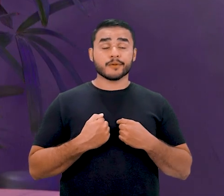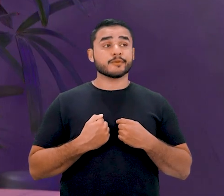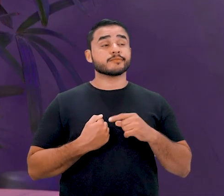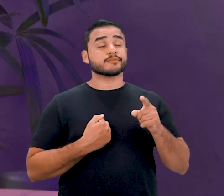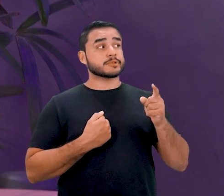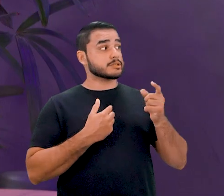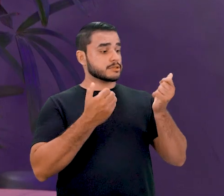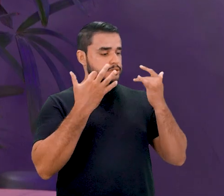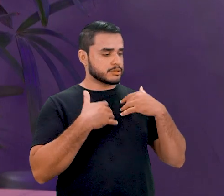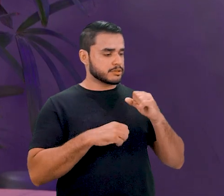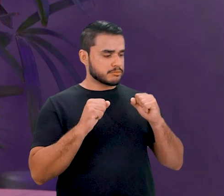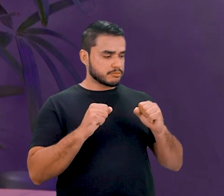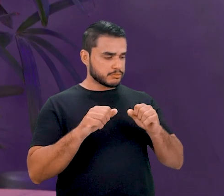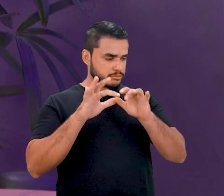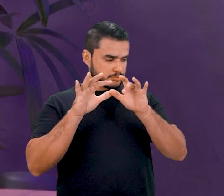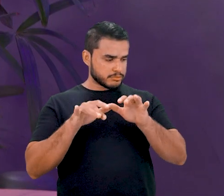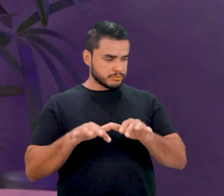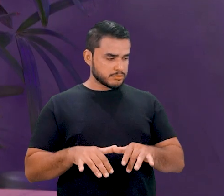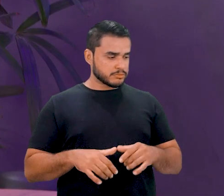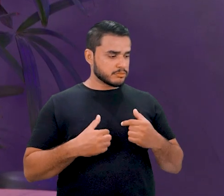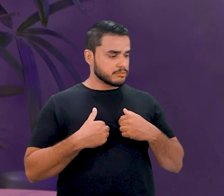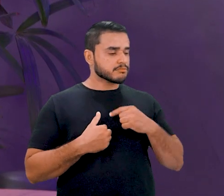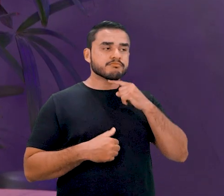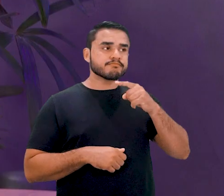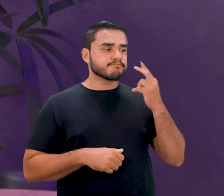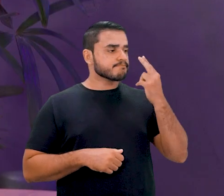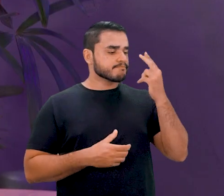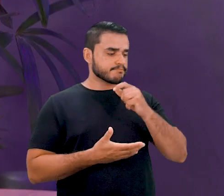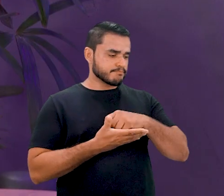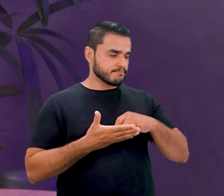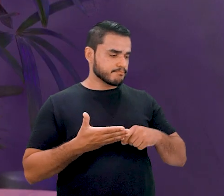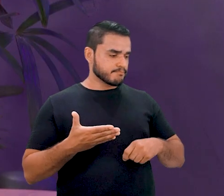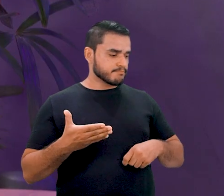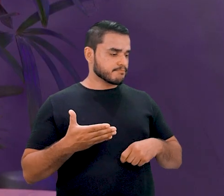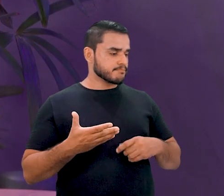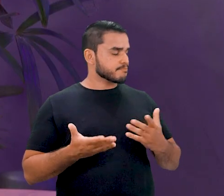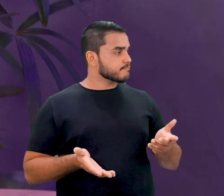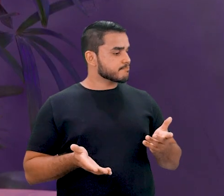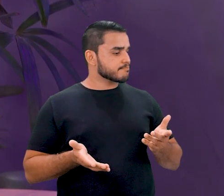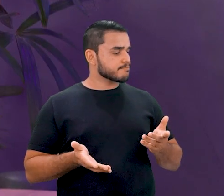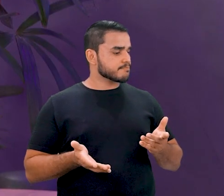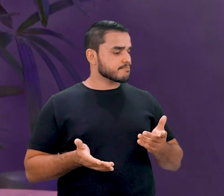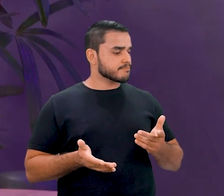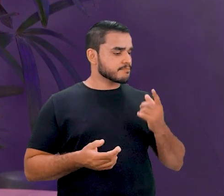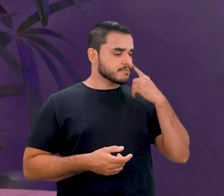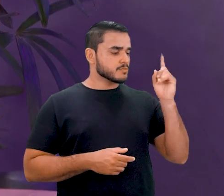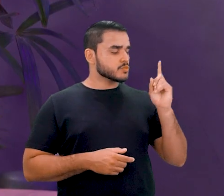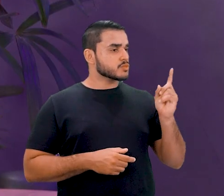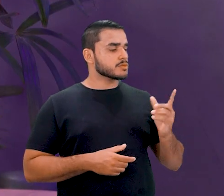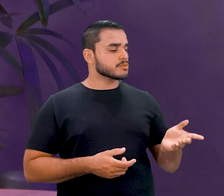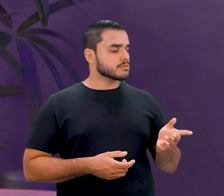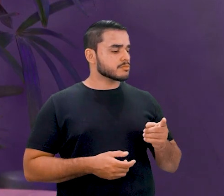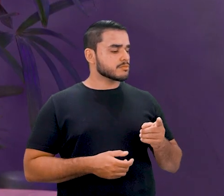professora, eu posso fazer digitalizado? Porque, assim, não dá para eu escrever à mão, né? Como é que eu vou fazer isso? E eu não sei